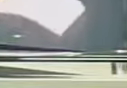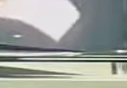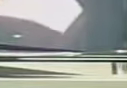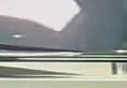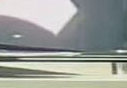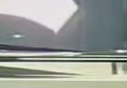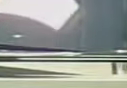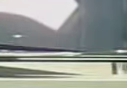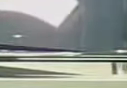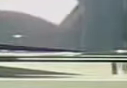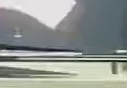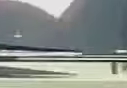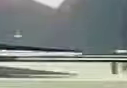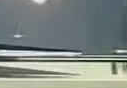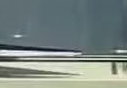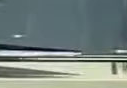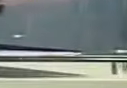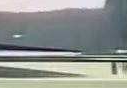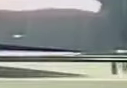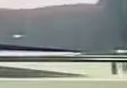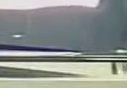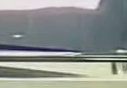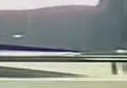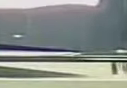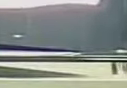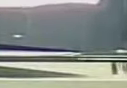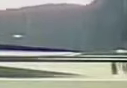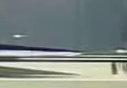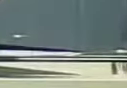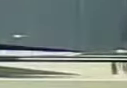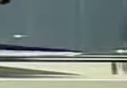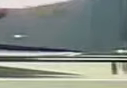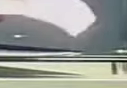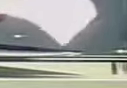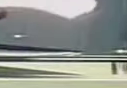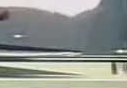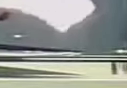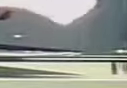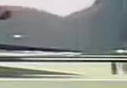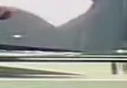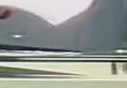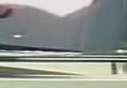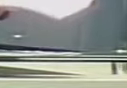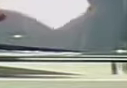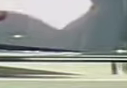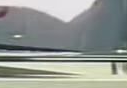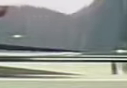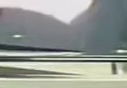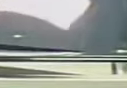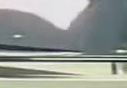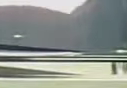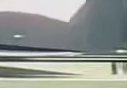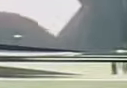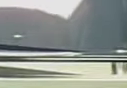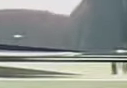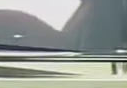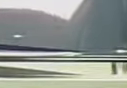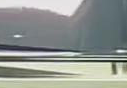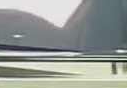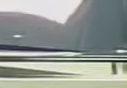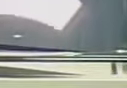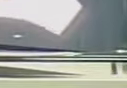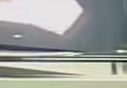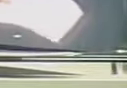ao governo do estado do Amazonas e deixar claro ao governador que ainda não existe autorização nem para a liberação do